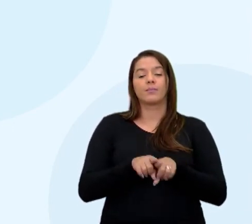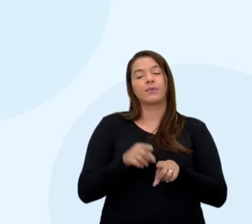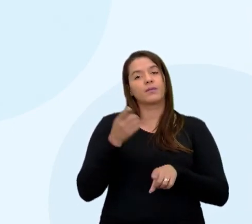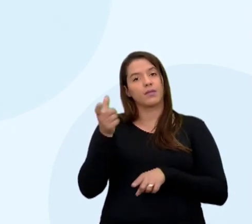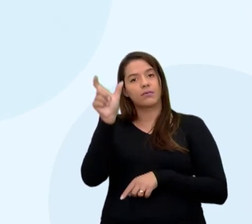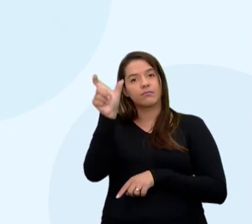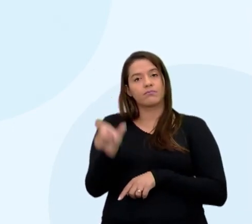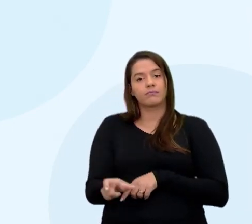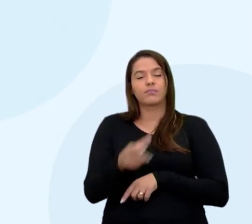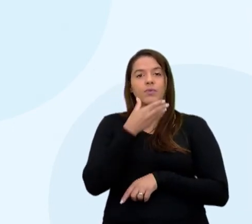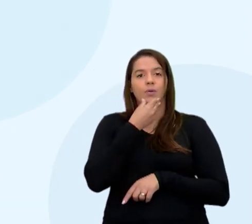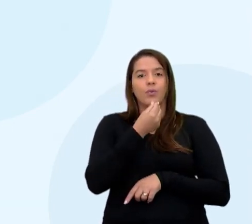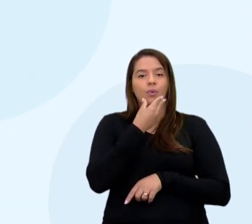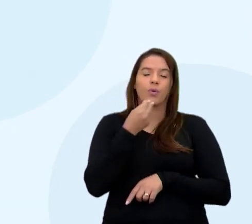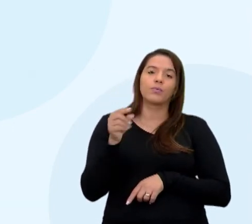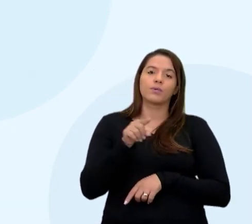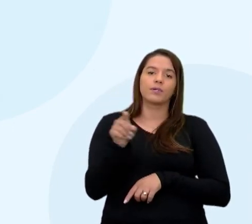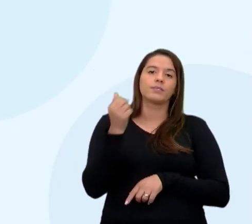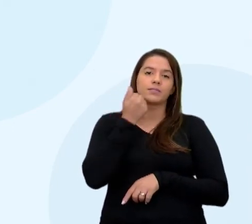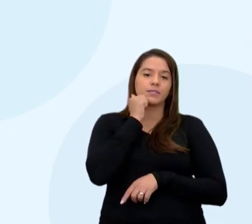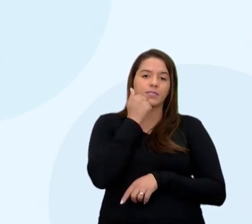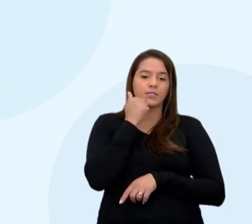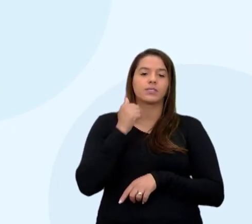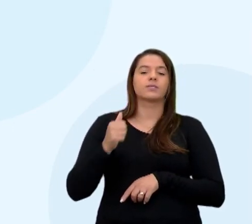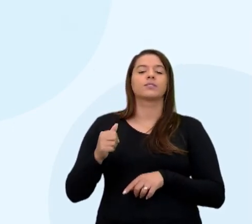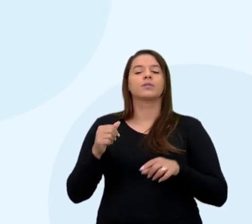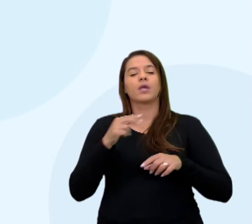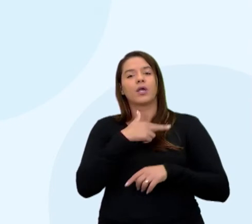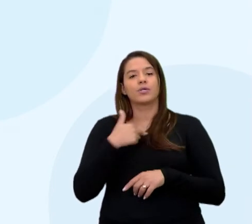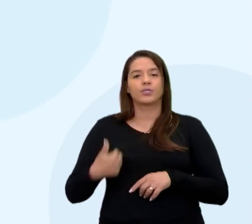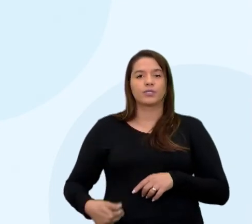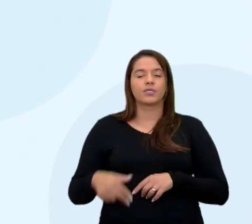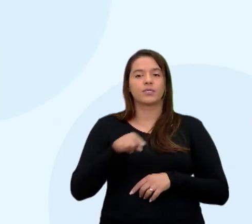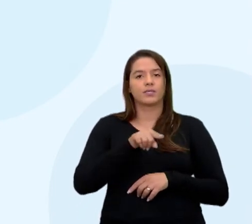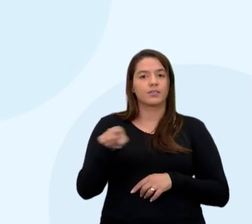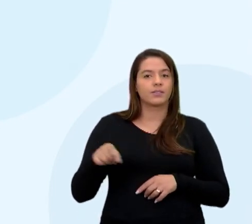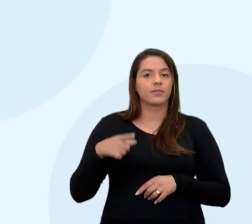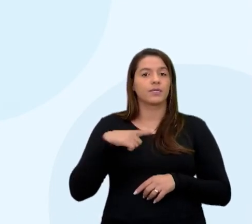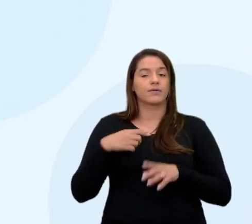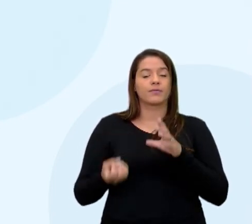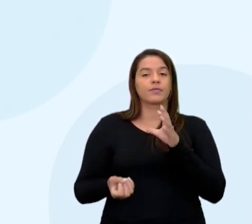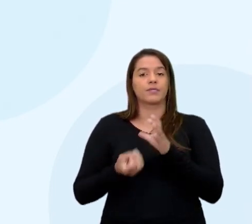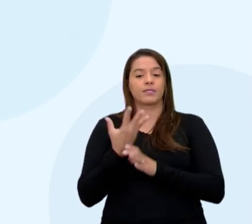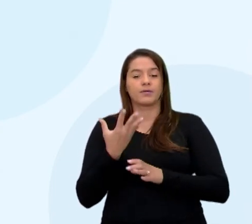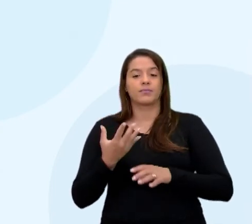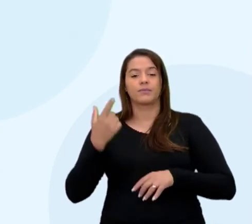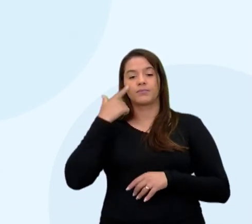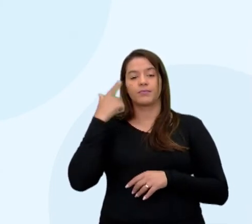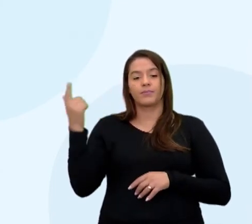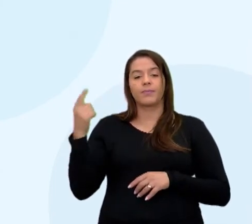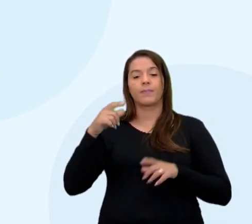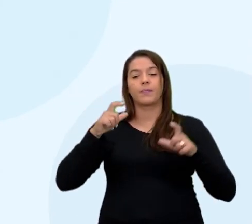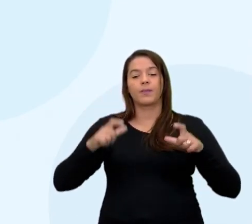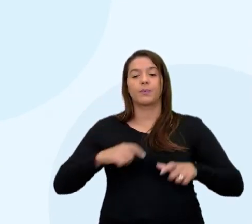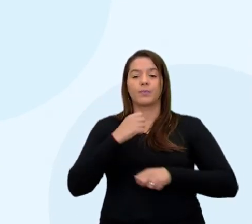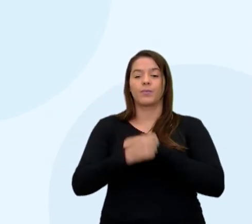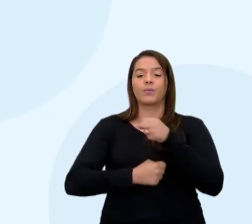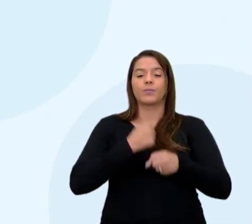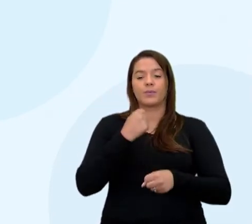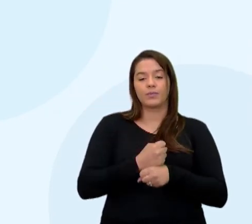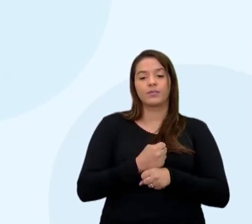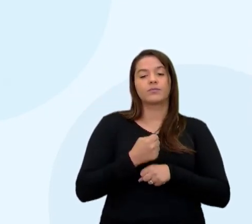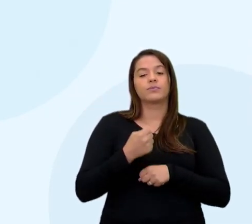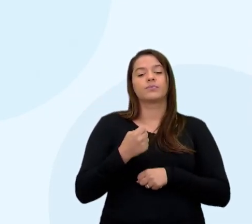ele, né? Sobre esse cientista chinês aí, Zhang Eng, que é o inventor do sismoscópio do ano de